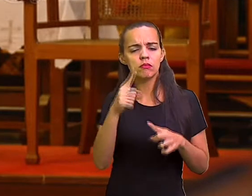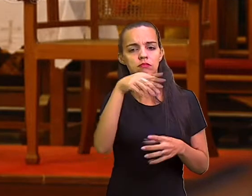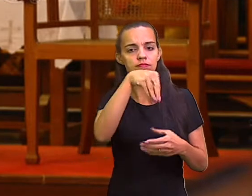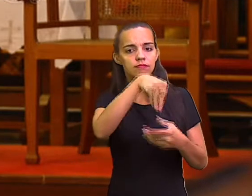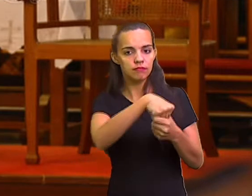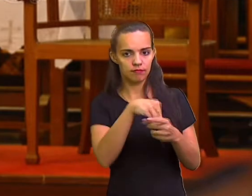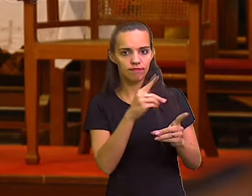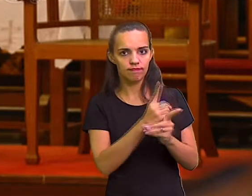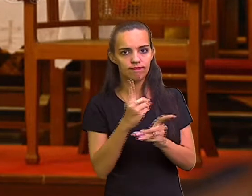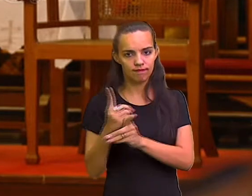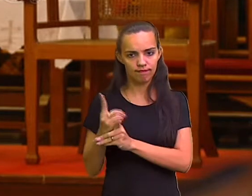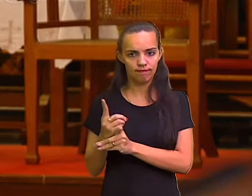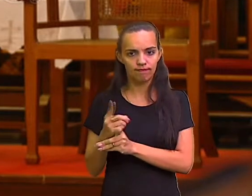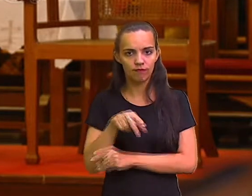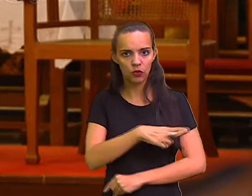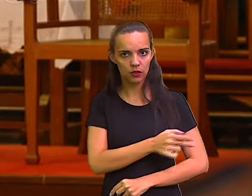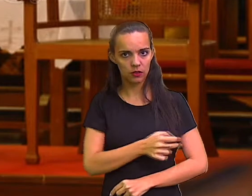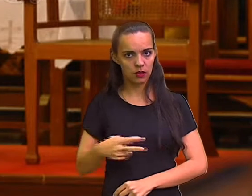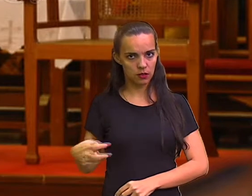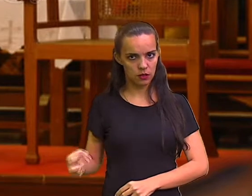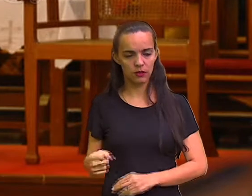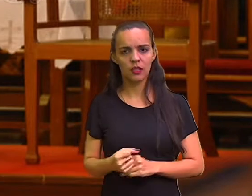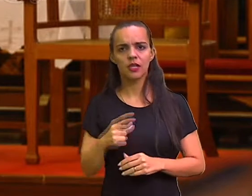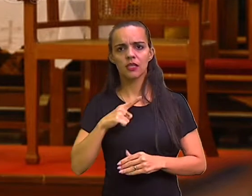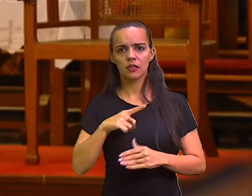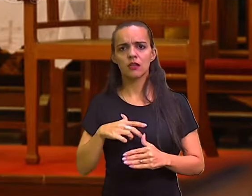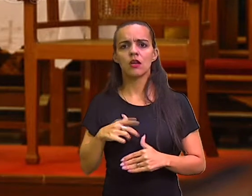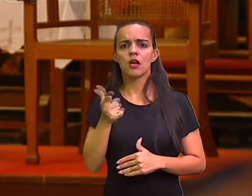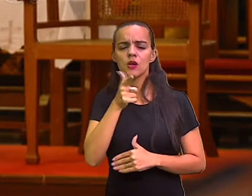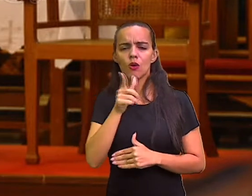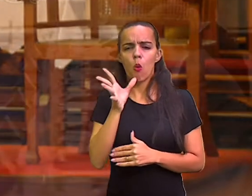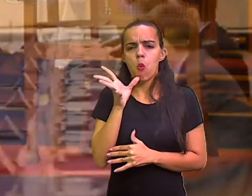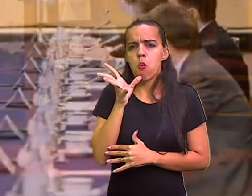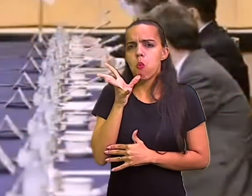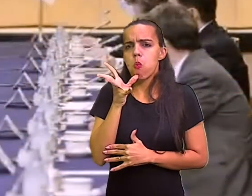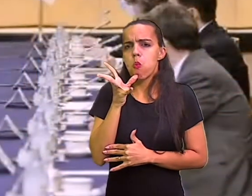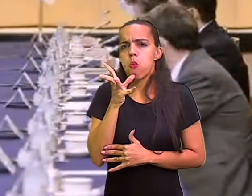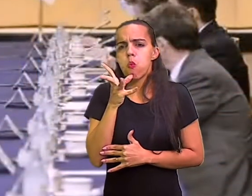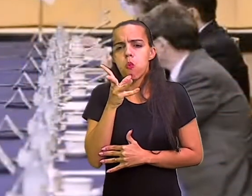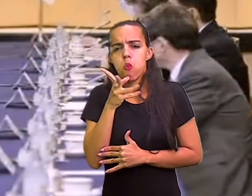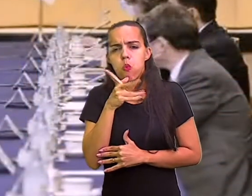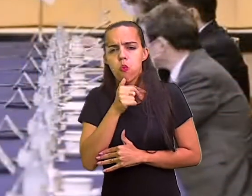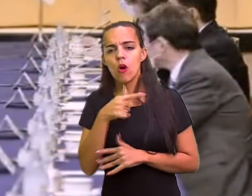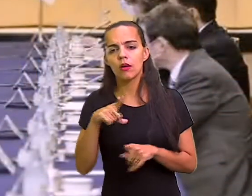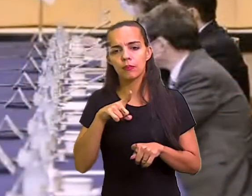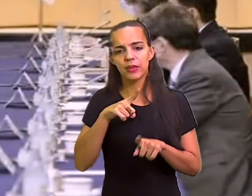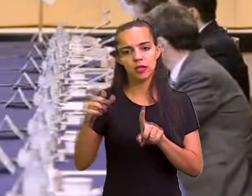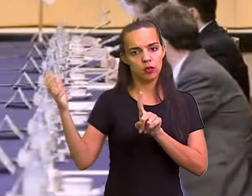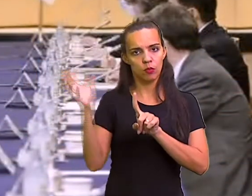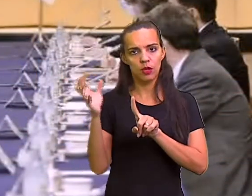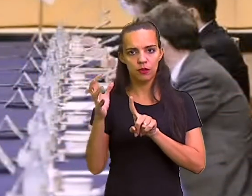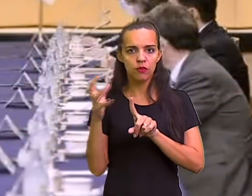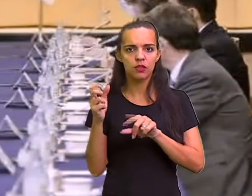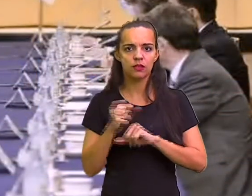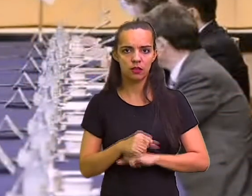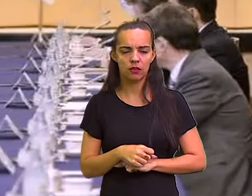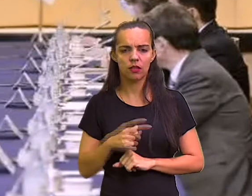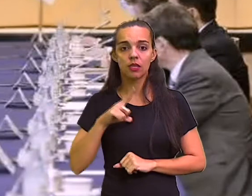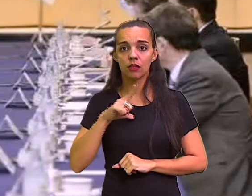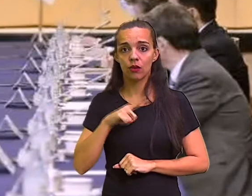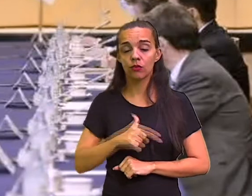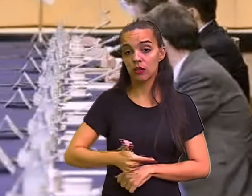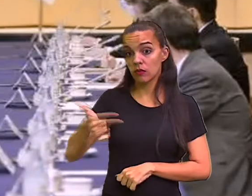XVIII e XIX. Então, demorou para chegar essa influência. Durante a Segunda